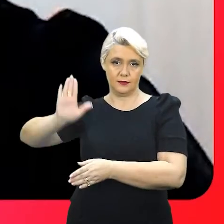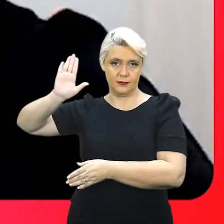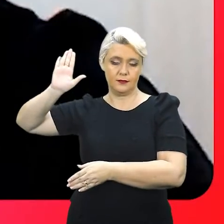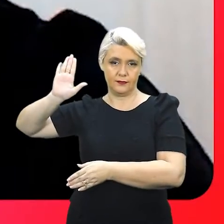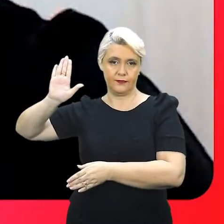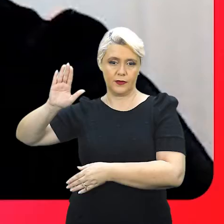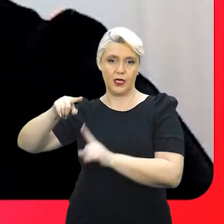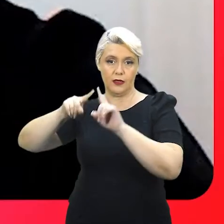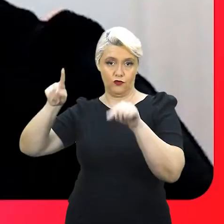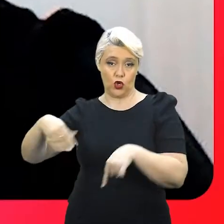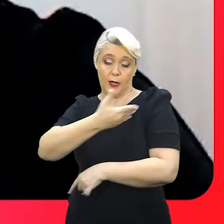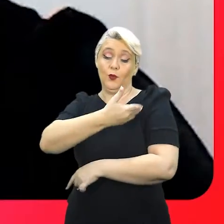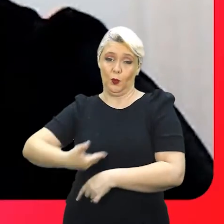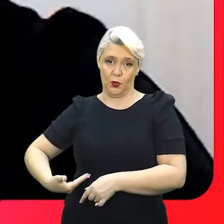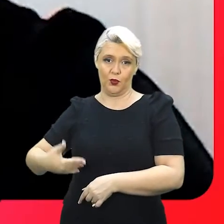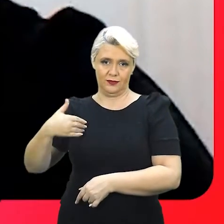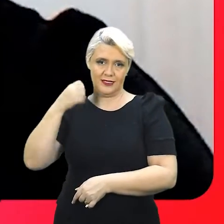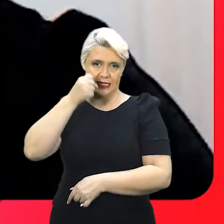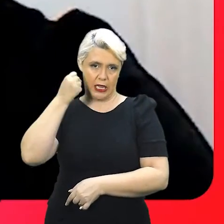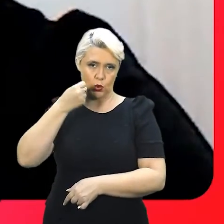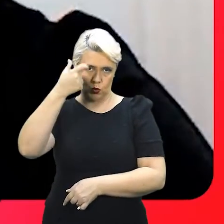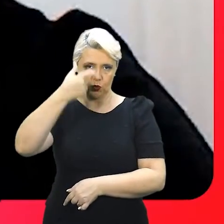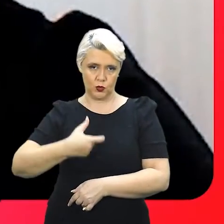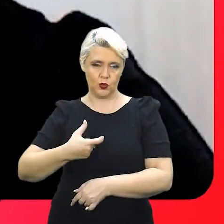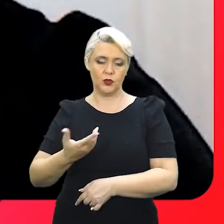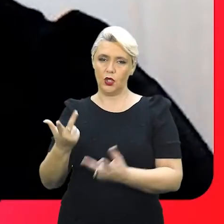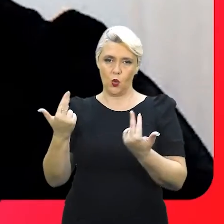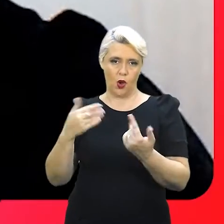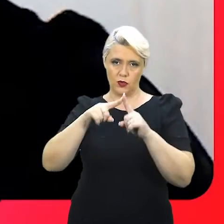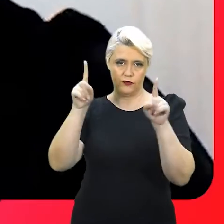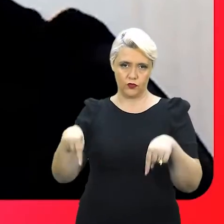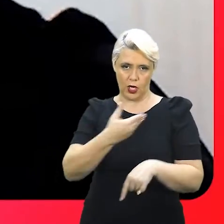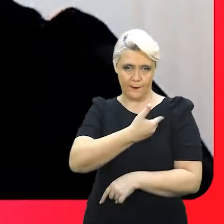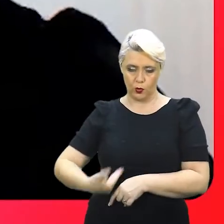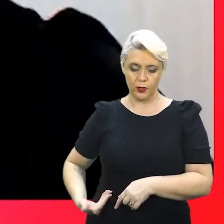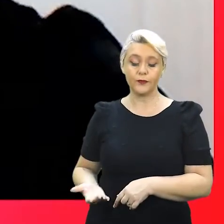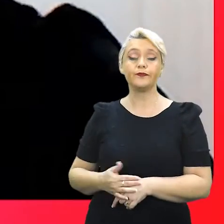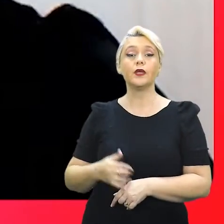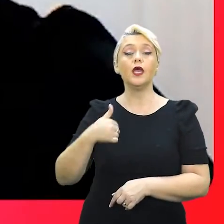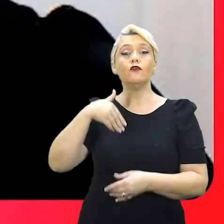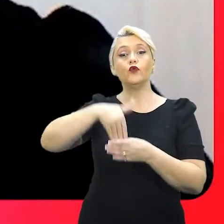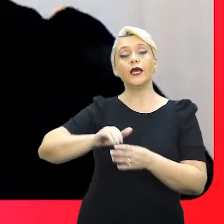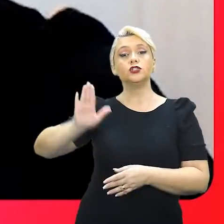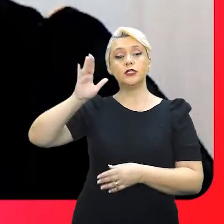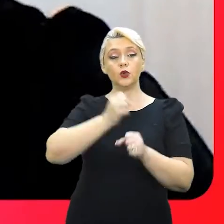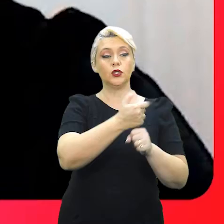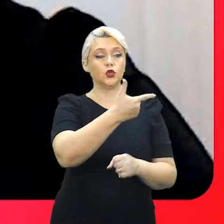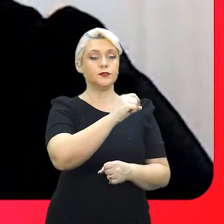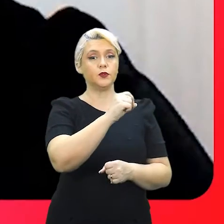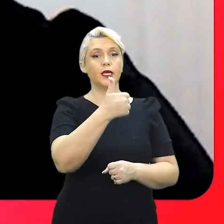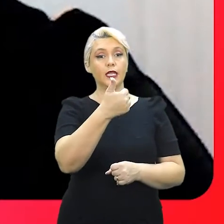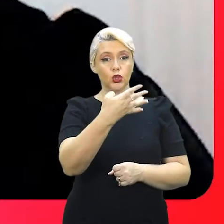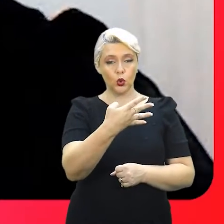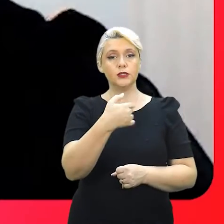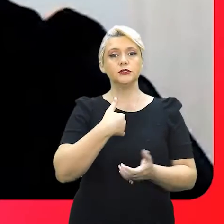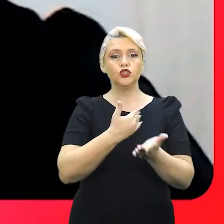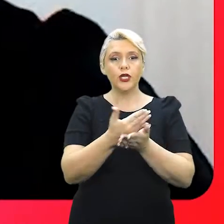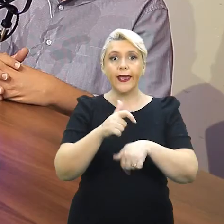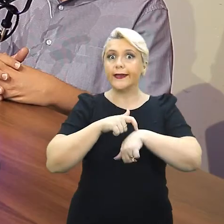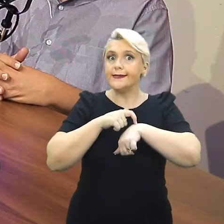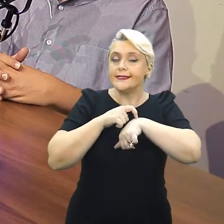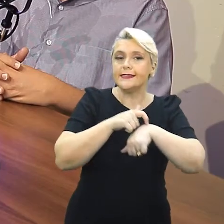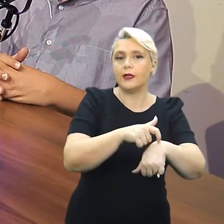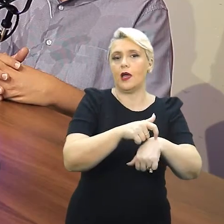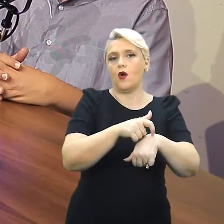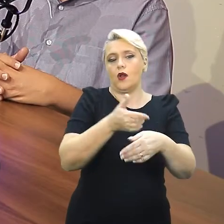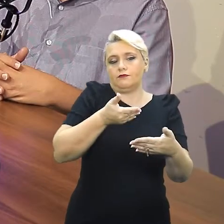de empregado público. Não sou senador, sou empregado público. Eu fui candidato em 2014, eu cheguei já em cima da hora